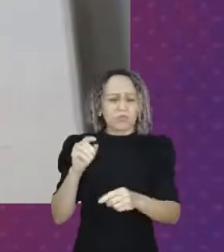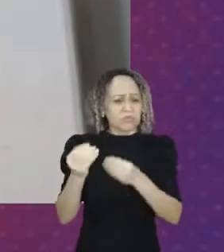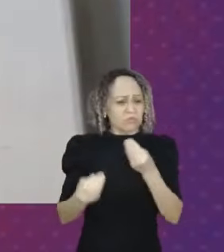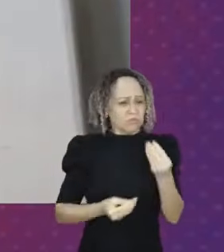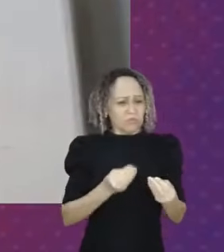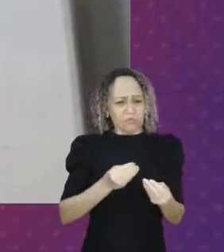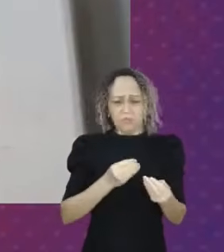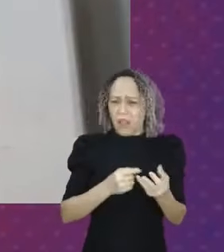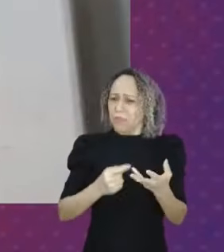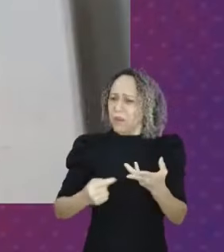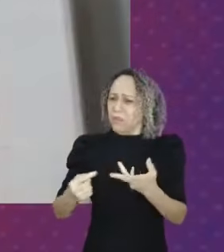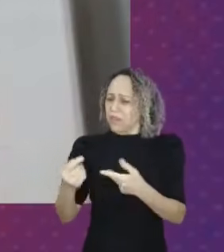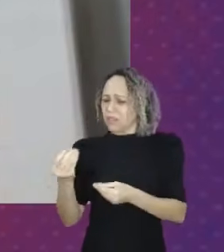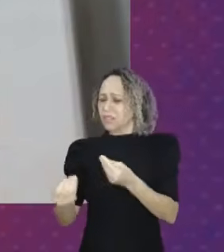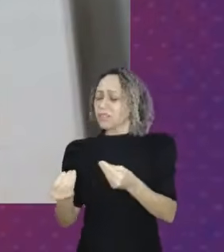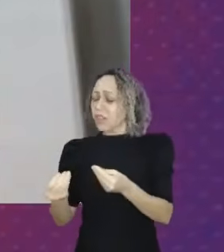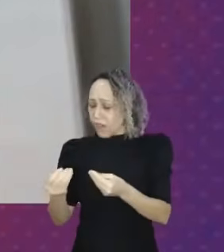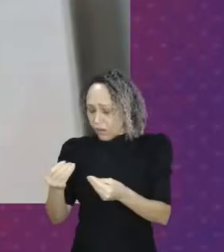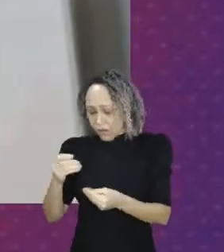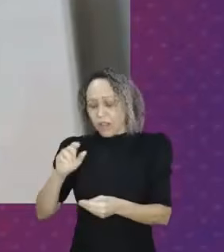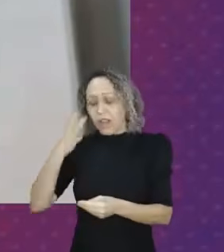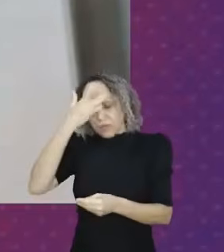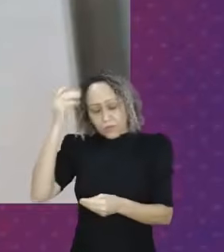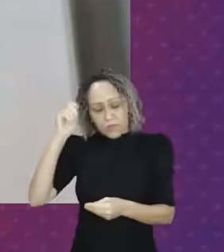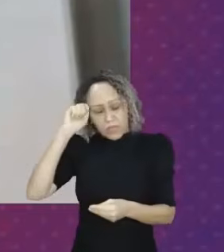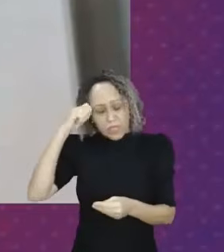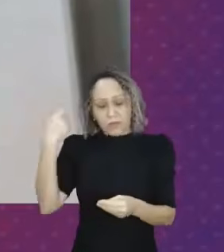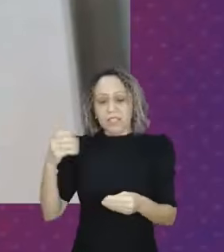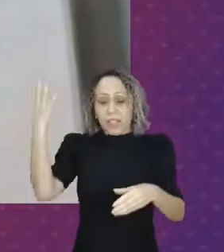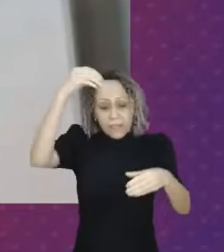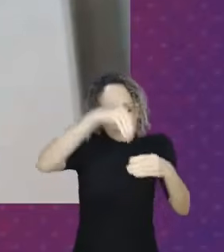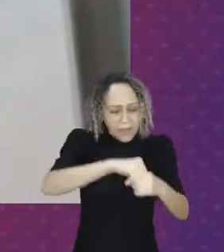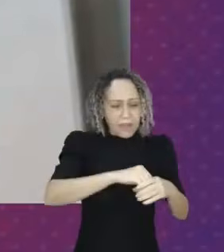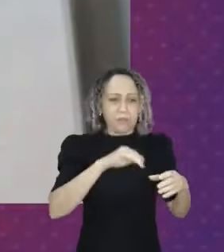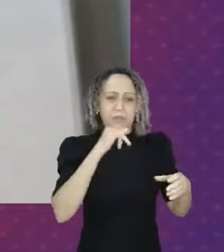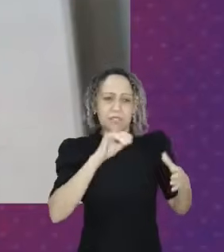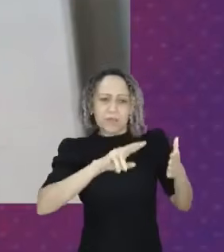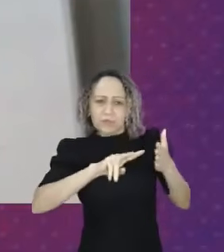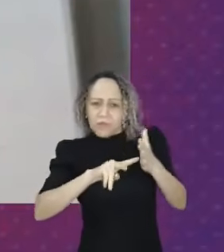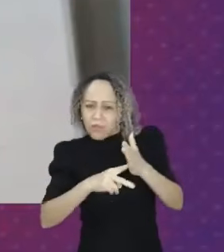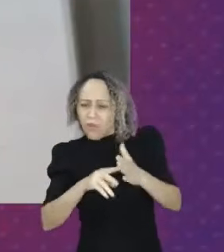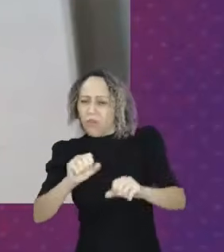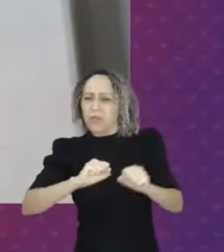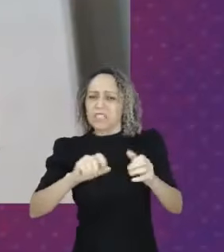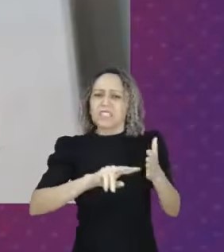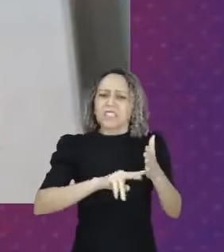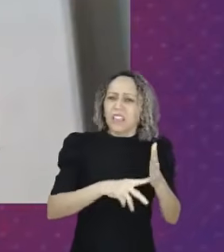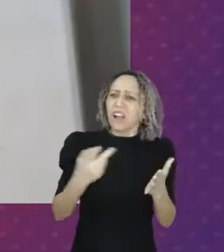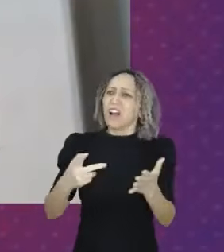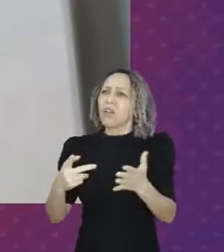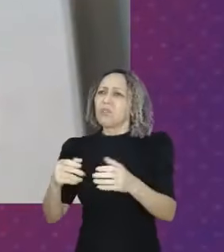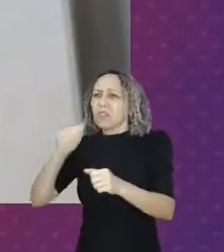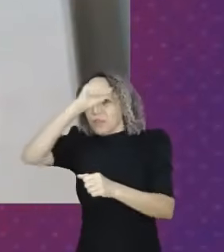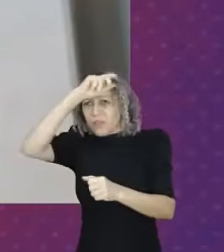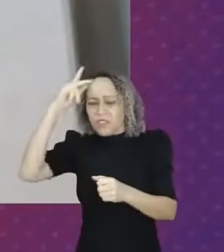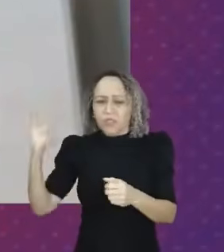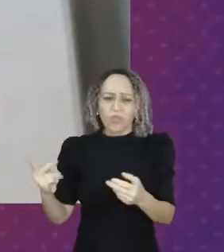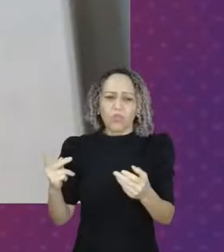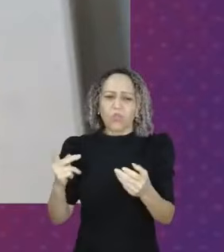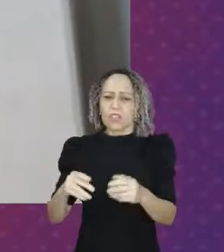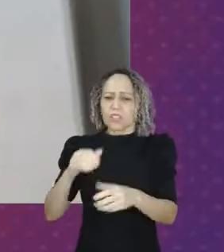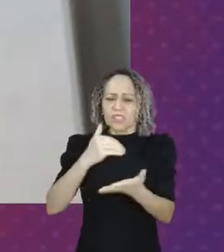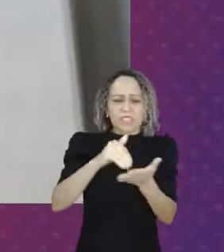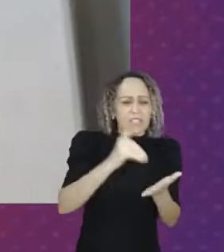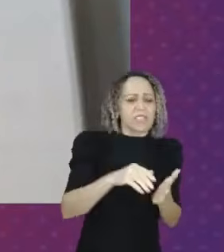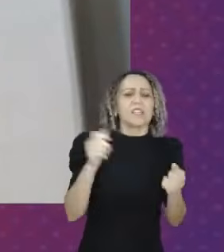na militância, no movimento sindical, nos espaços institucionais de poder, né, nas câmaras de vereadores, nas prefeituras, nas